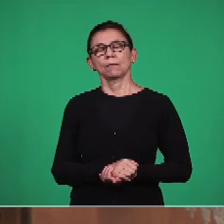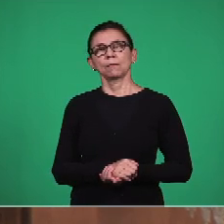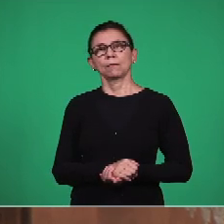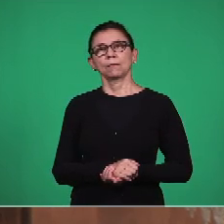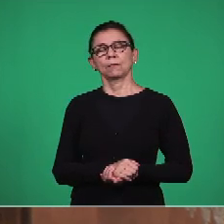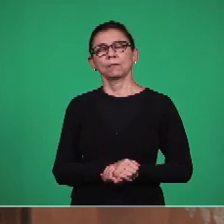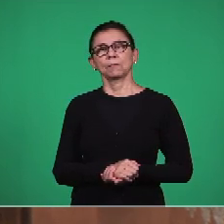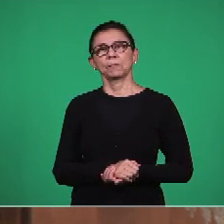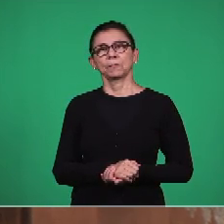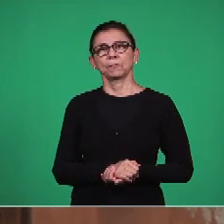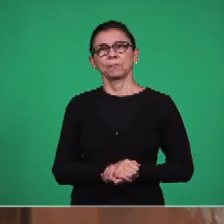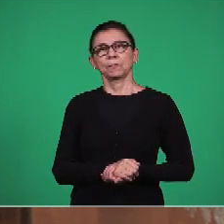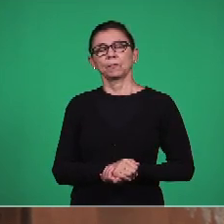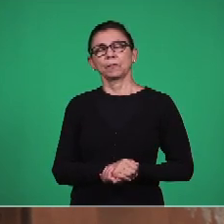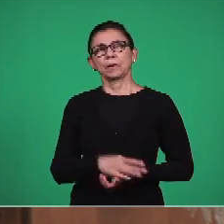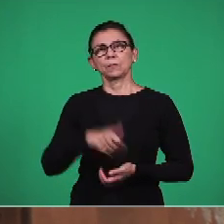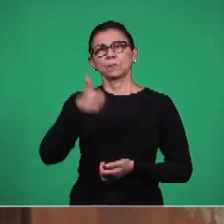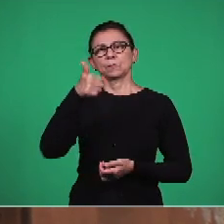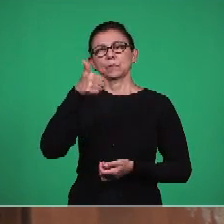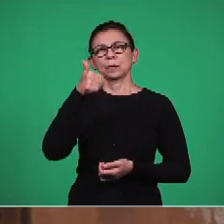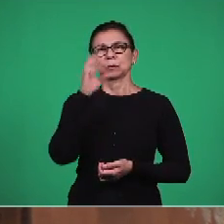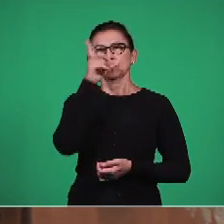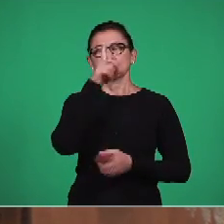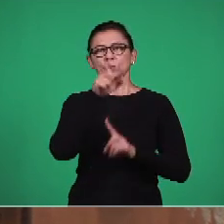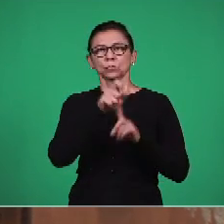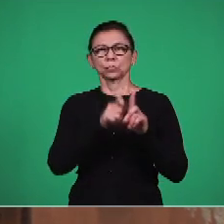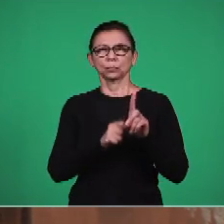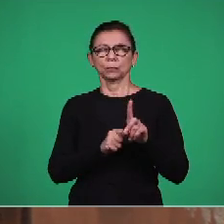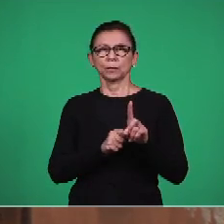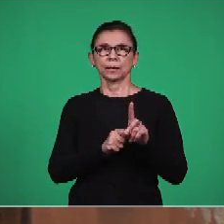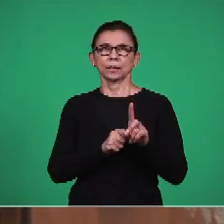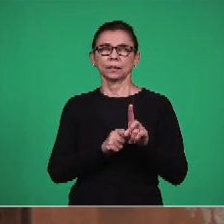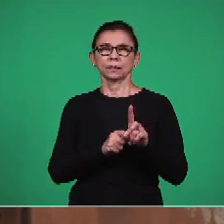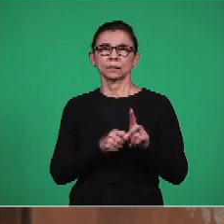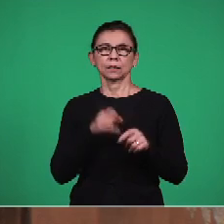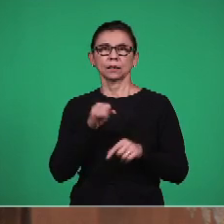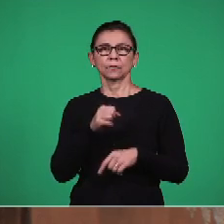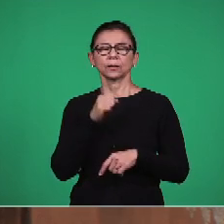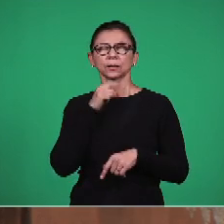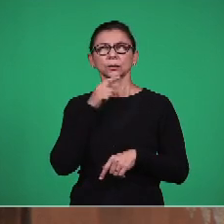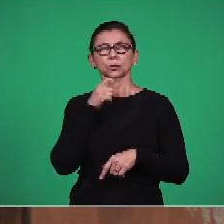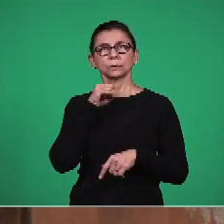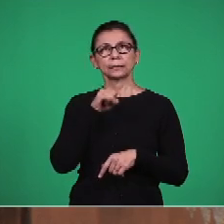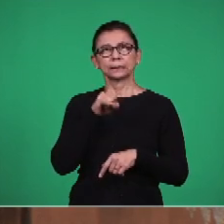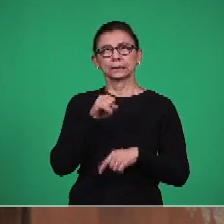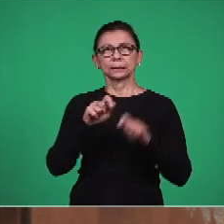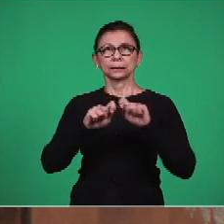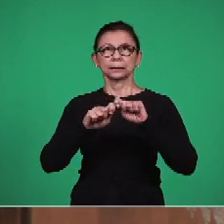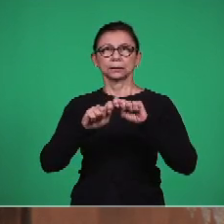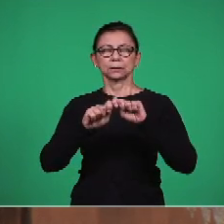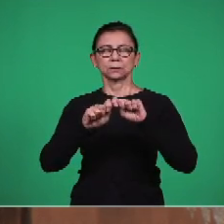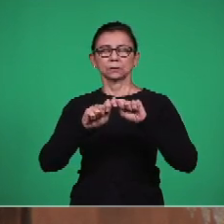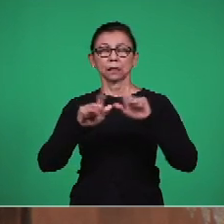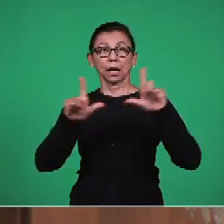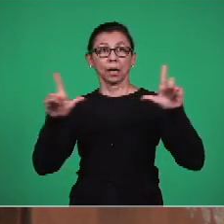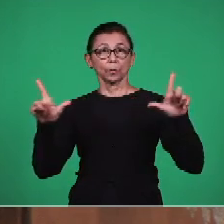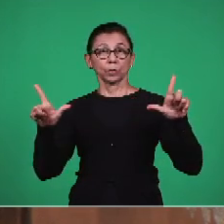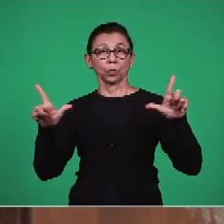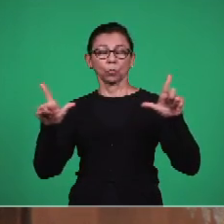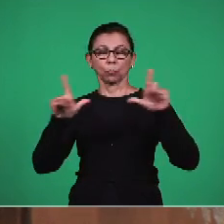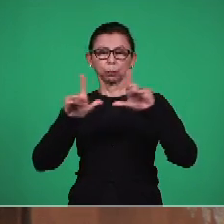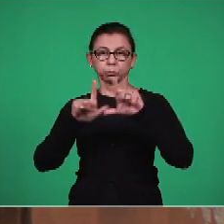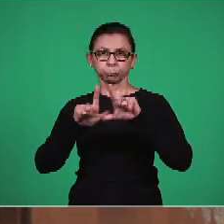O pastor é quem decide se liga ou não à escola bíblica dominical. Se ele não está presente, naturalmente ele